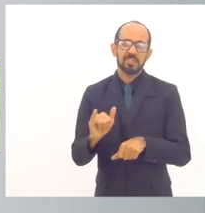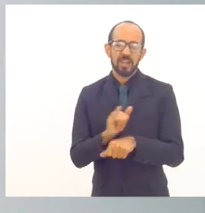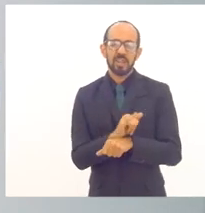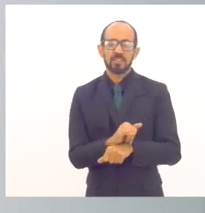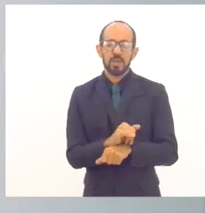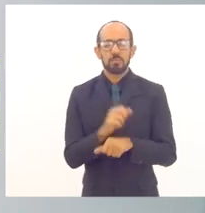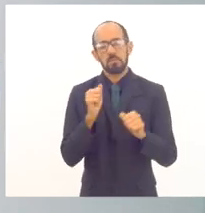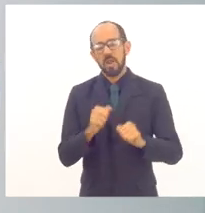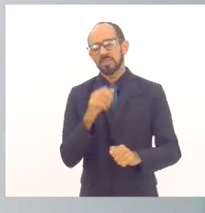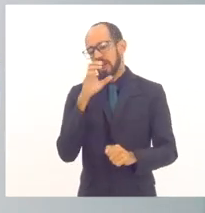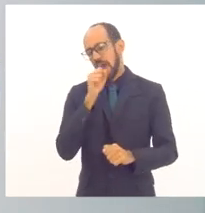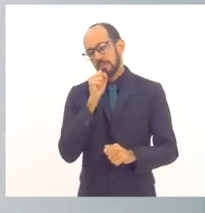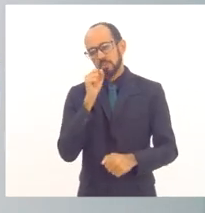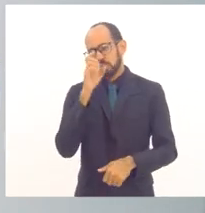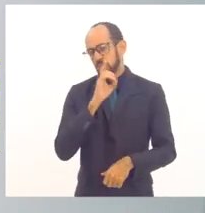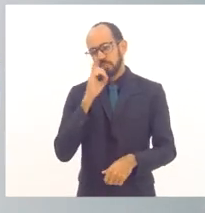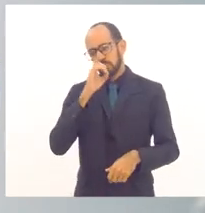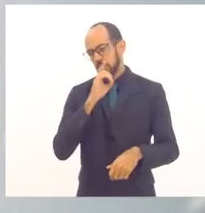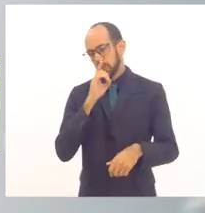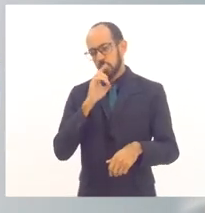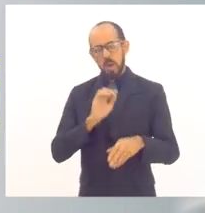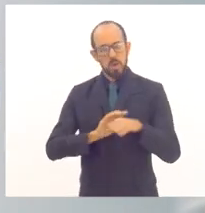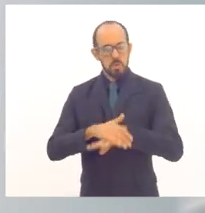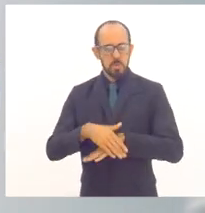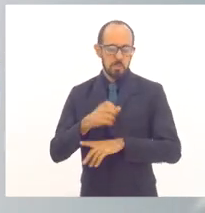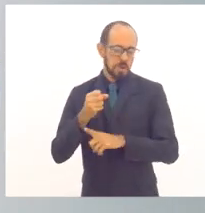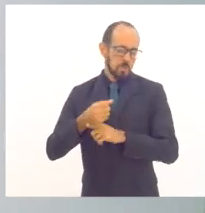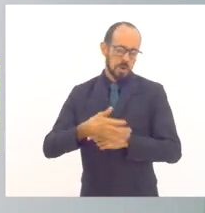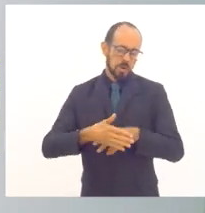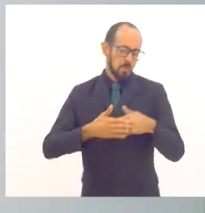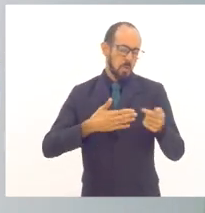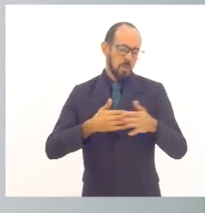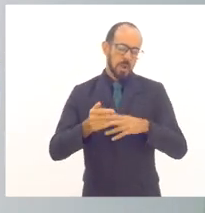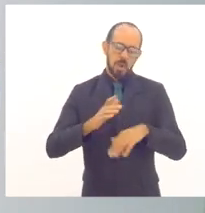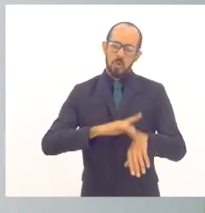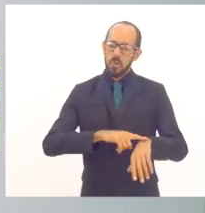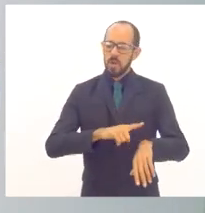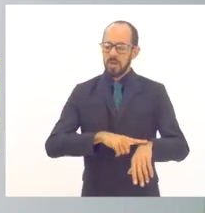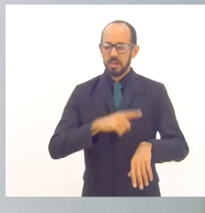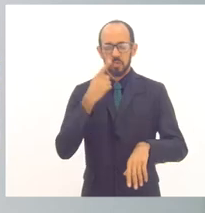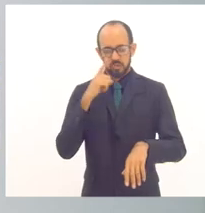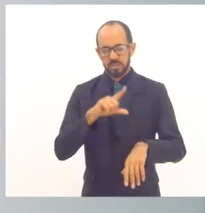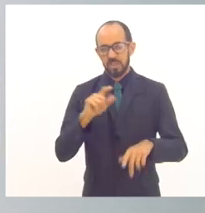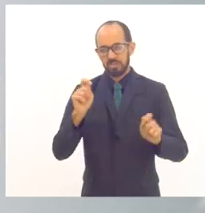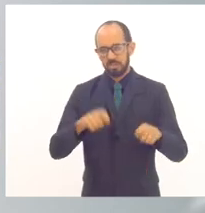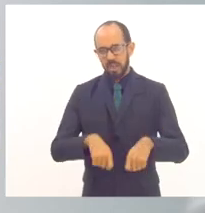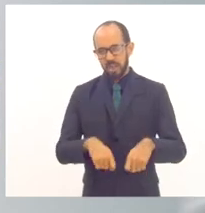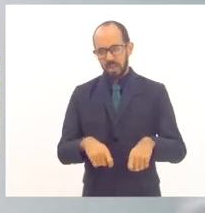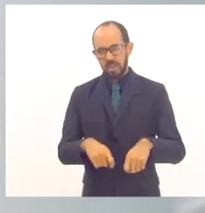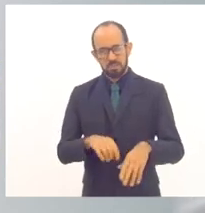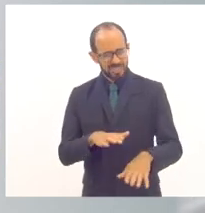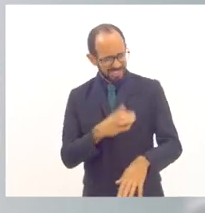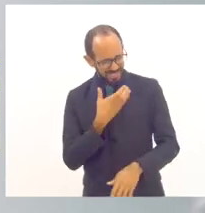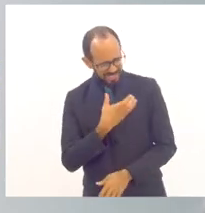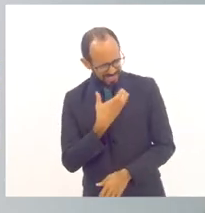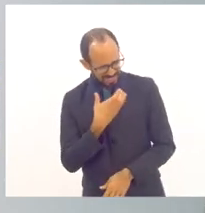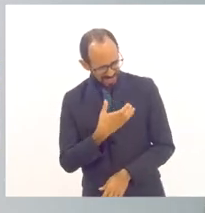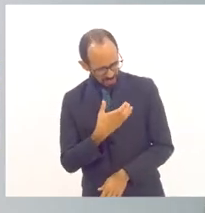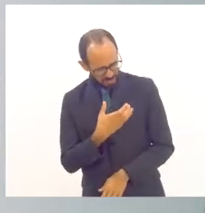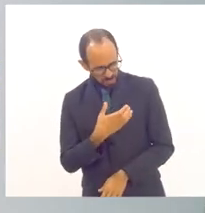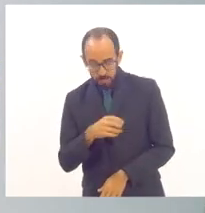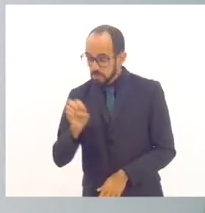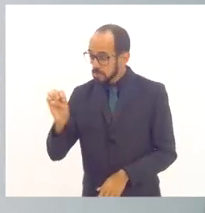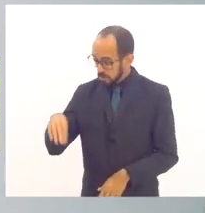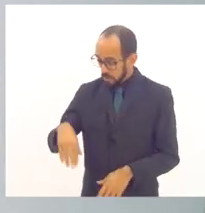ser sábado, domingo, entendeu? À noite, madrugada, ele dá o jeito dele. Ele não é porque, ah, dezembro não, cara. Se a galera